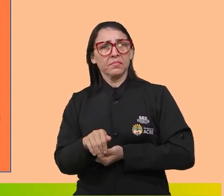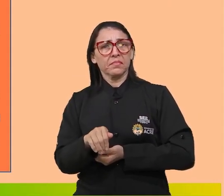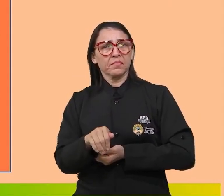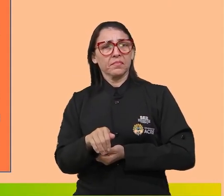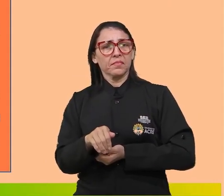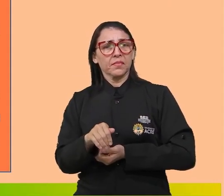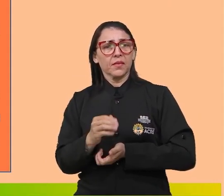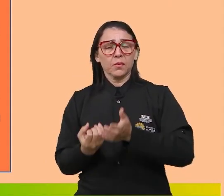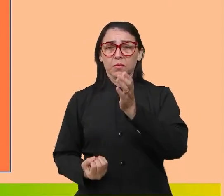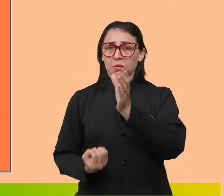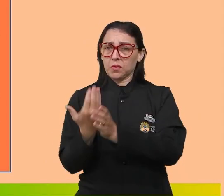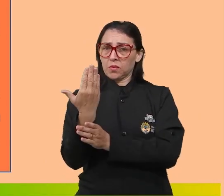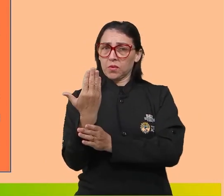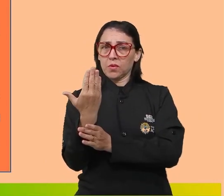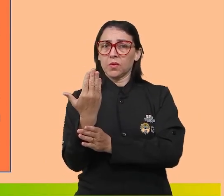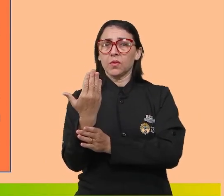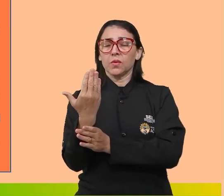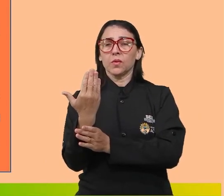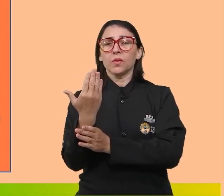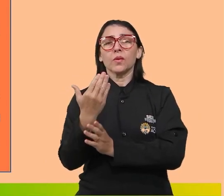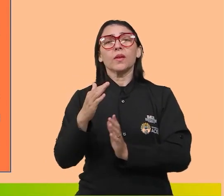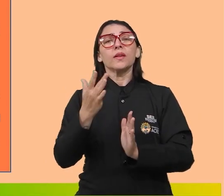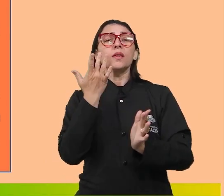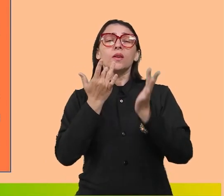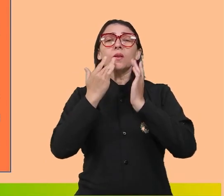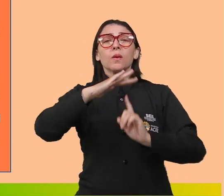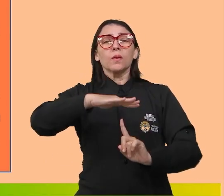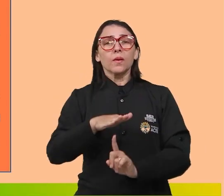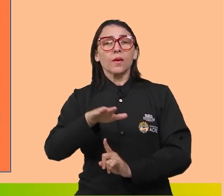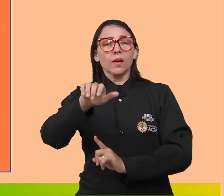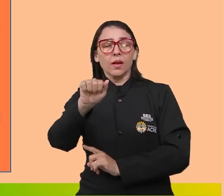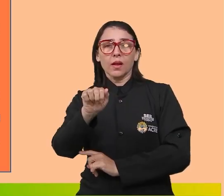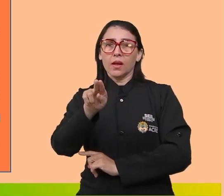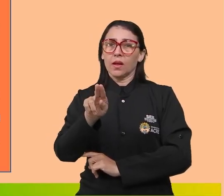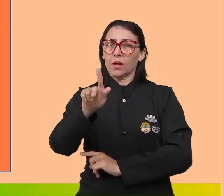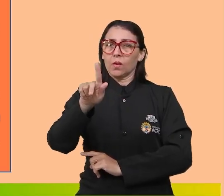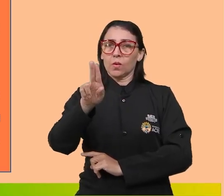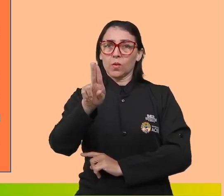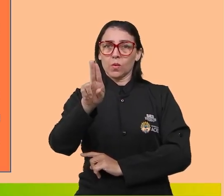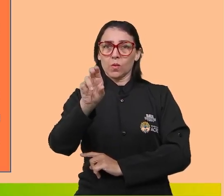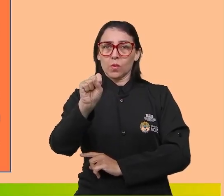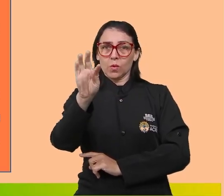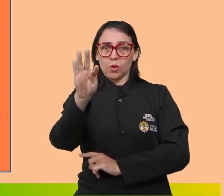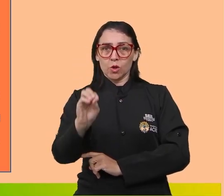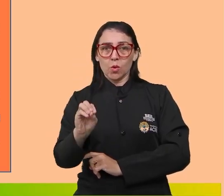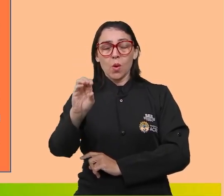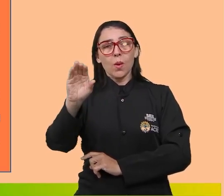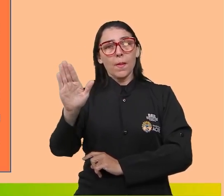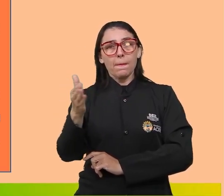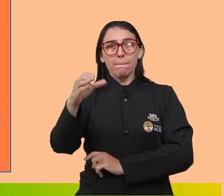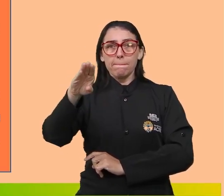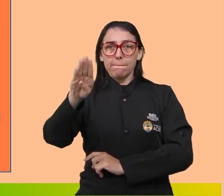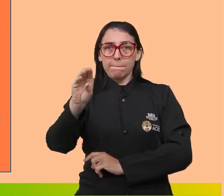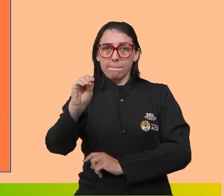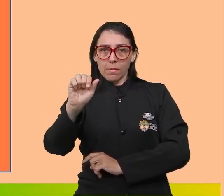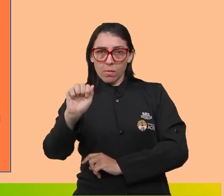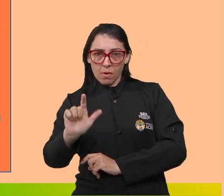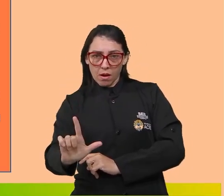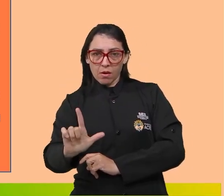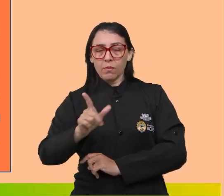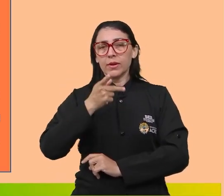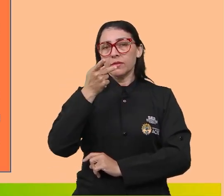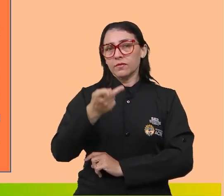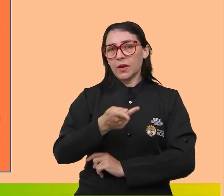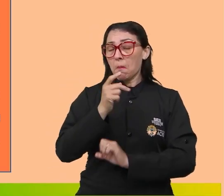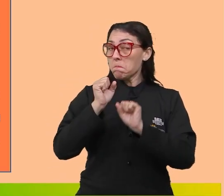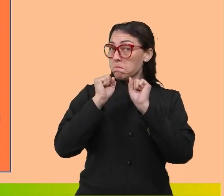o criador do teatro do oprimido, que foi Augusto Boal. Augusto Boal, ele diz